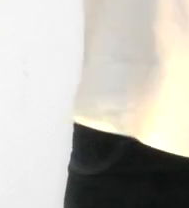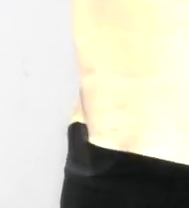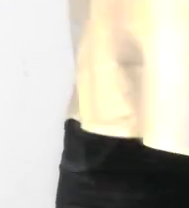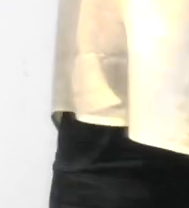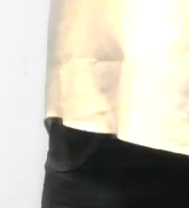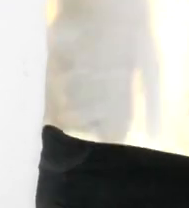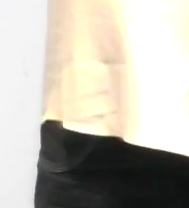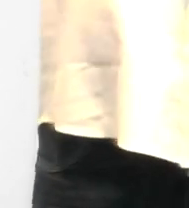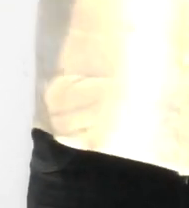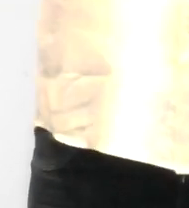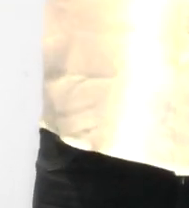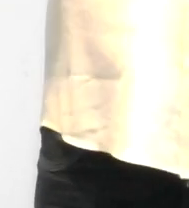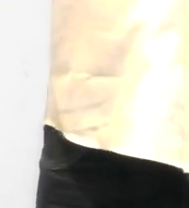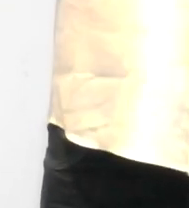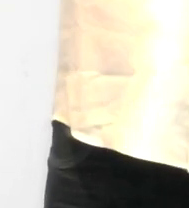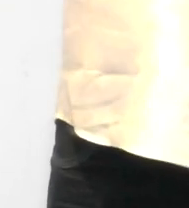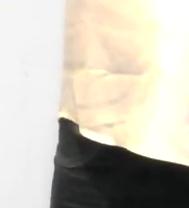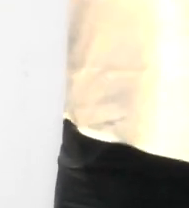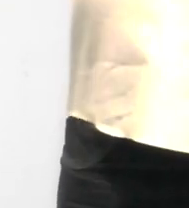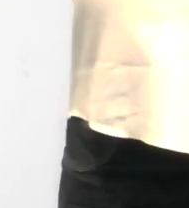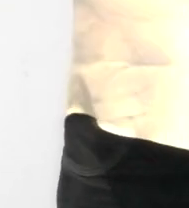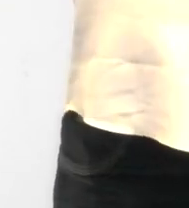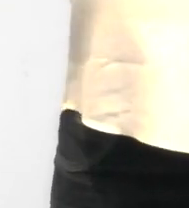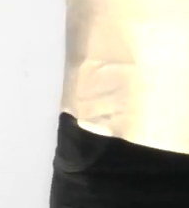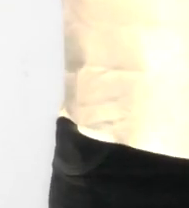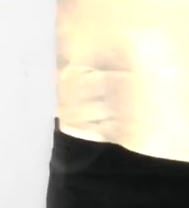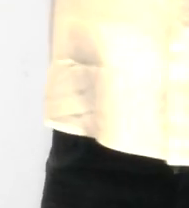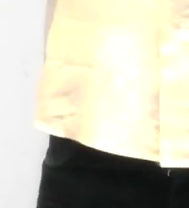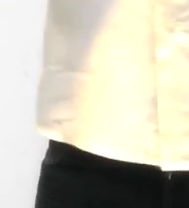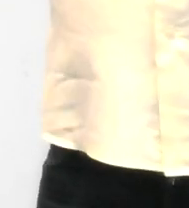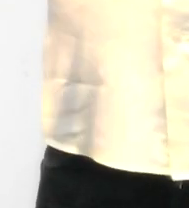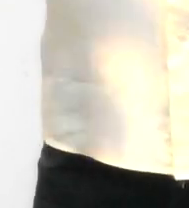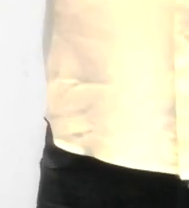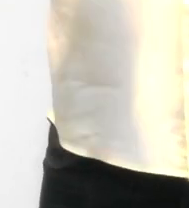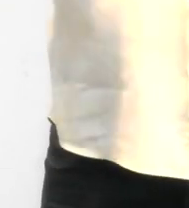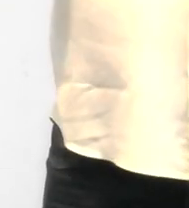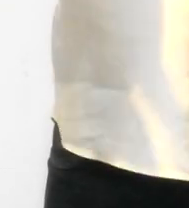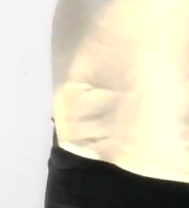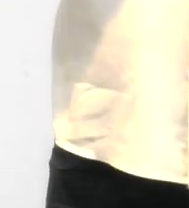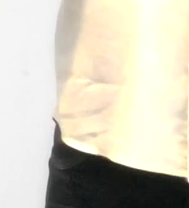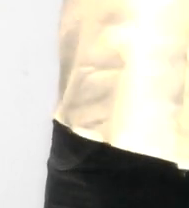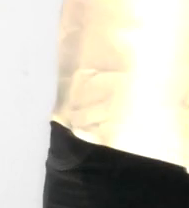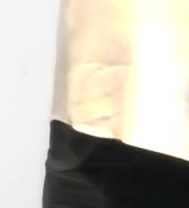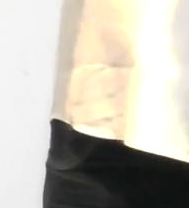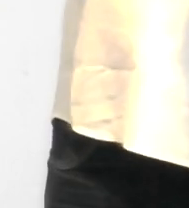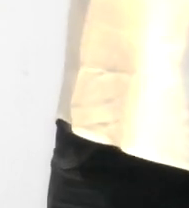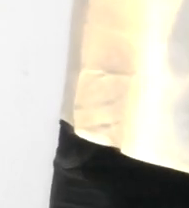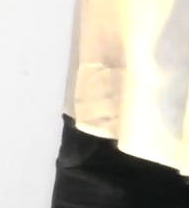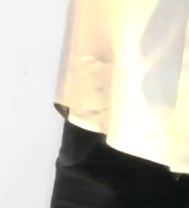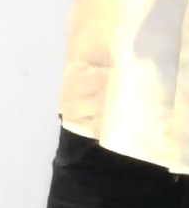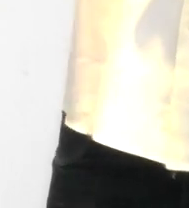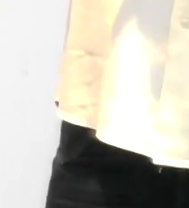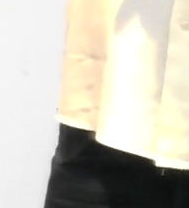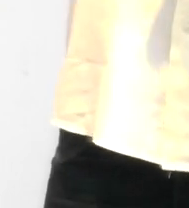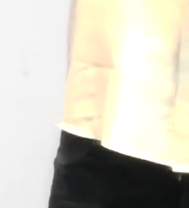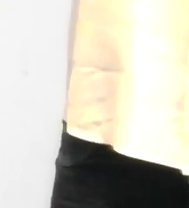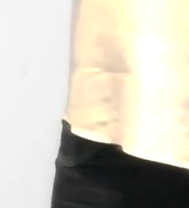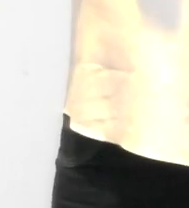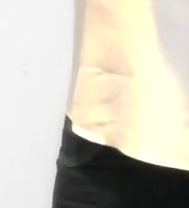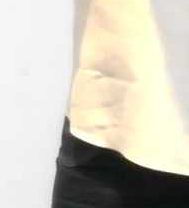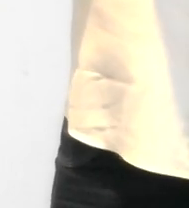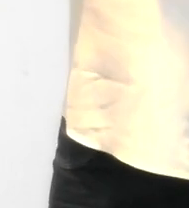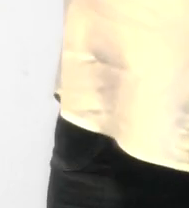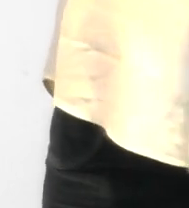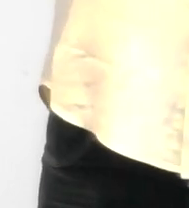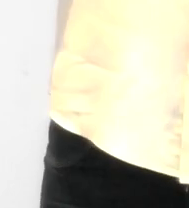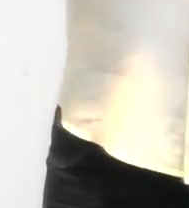e isso É estressante nós ficamos doente minha esposa tá se tratando eu tô me tratando as famílias aqui tem pessoas que não tem nem condição de se tratar nós